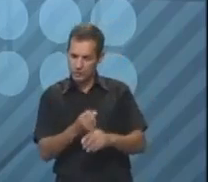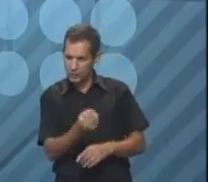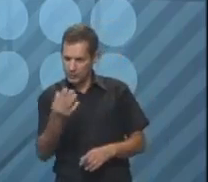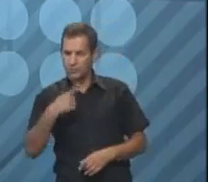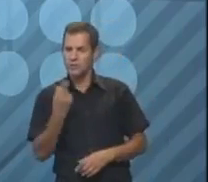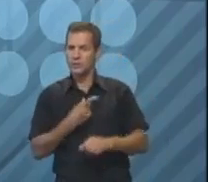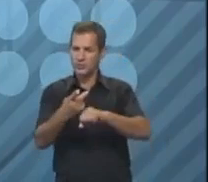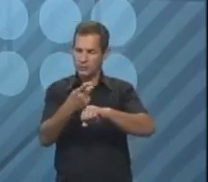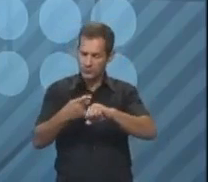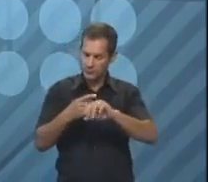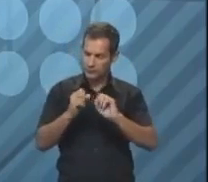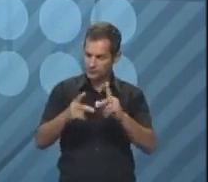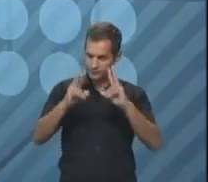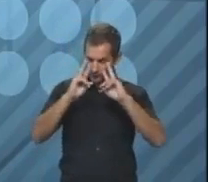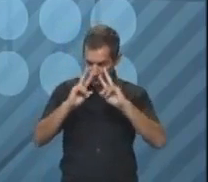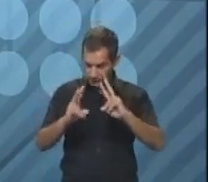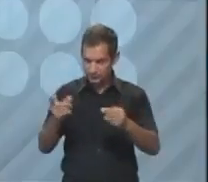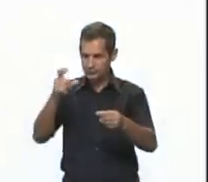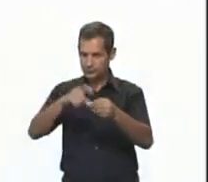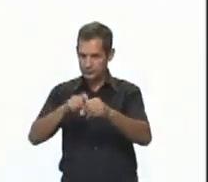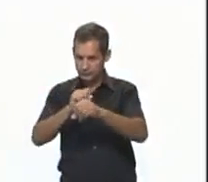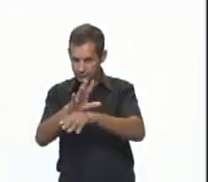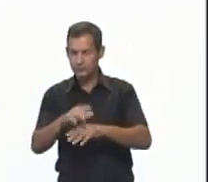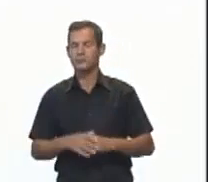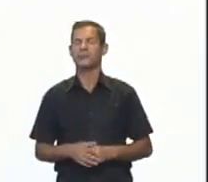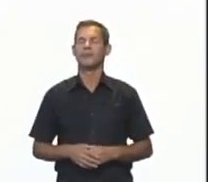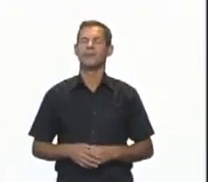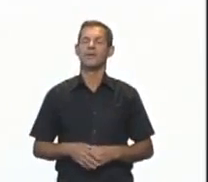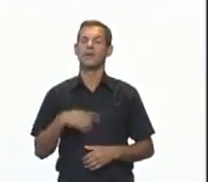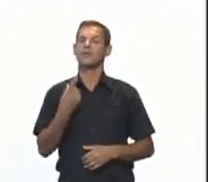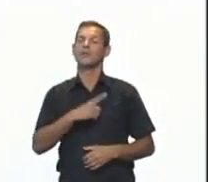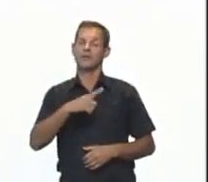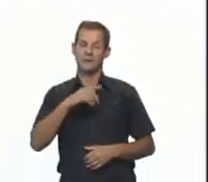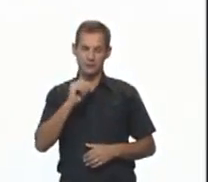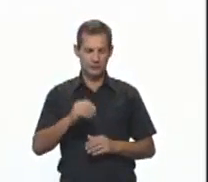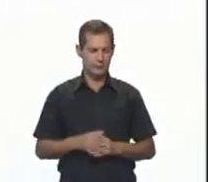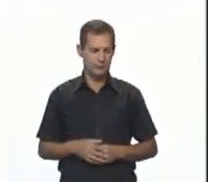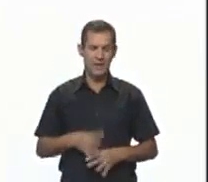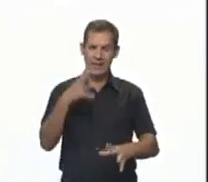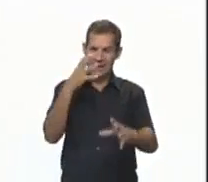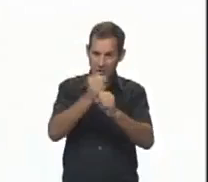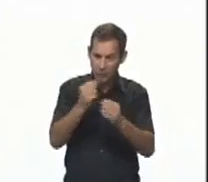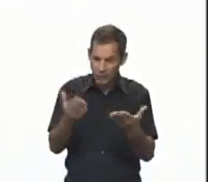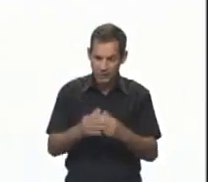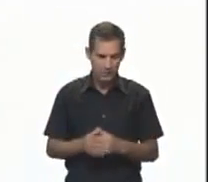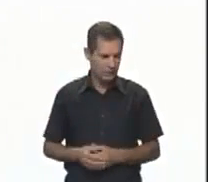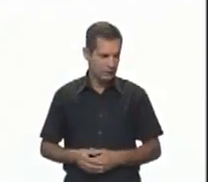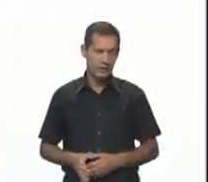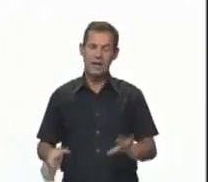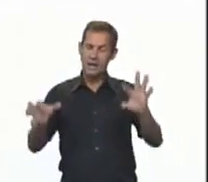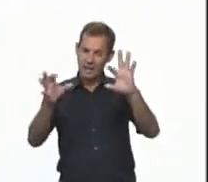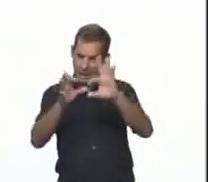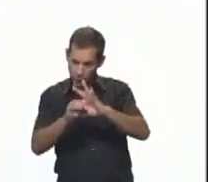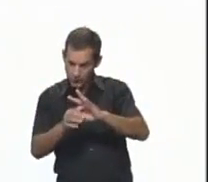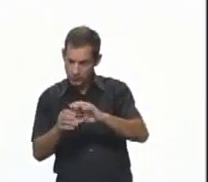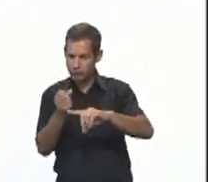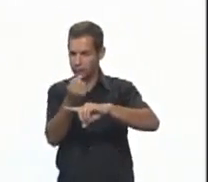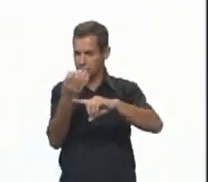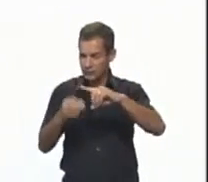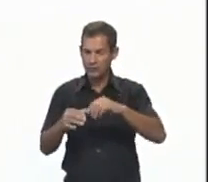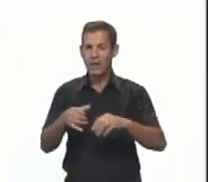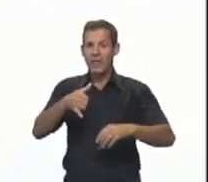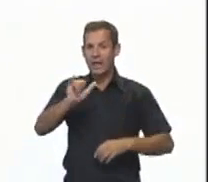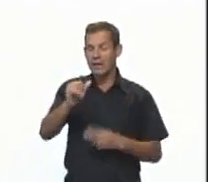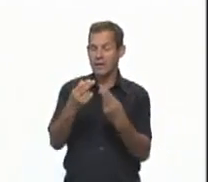que nós estamos procurando. Então, retomando ao quadro, nós vamos ter que calcular agora a integral dessa função. Y